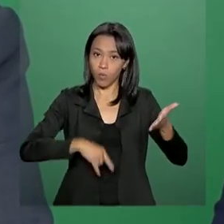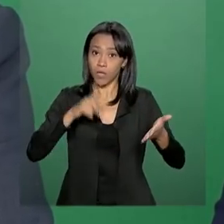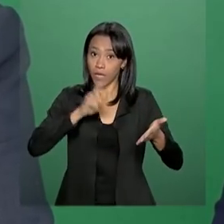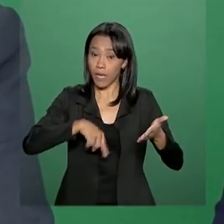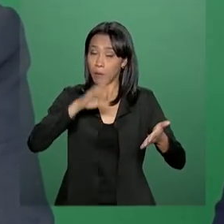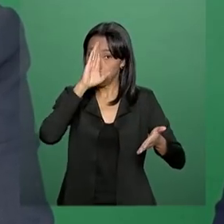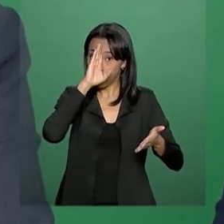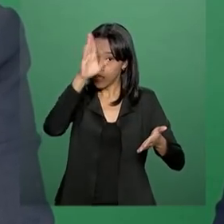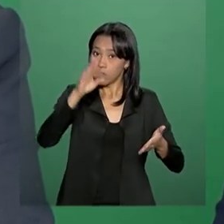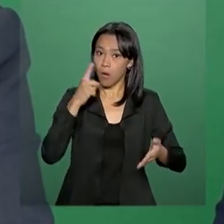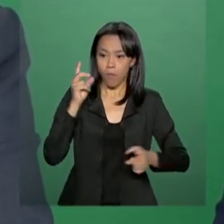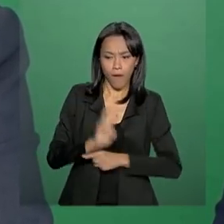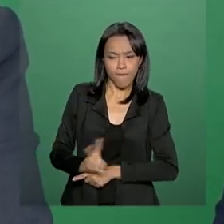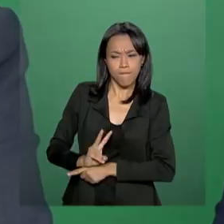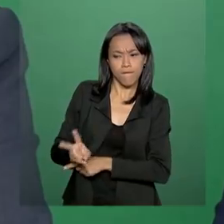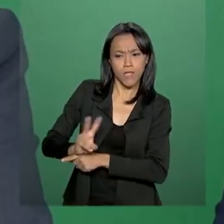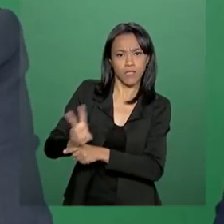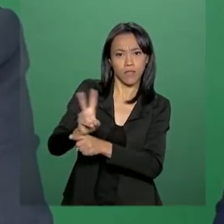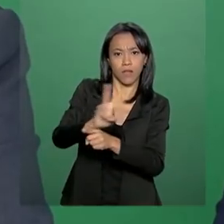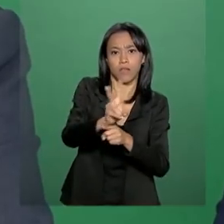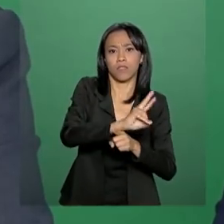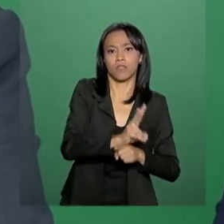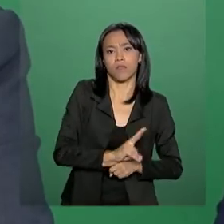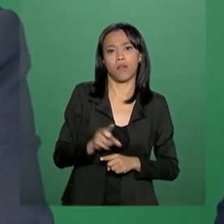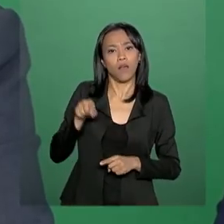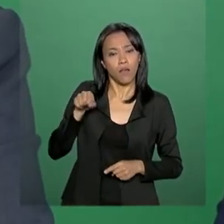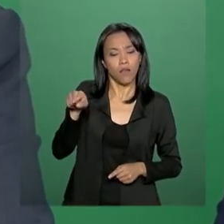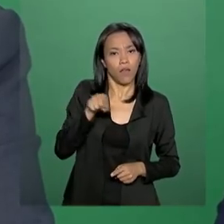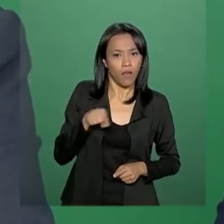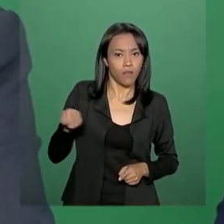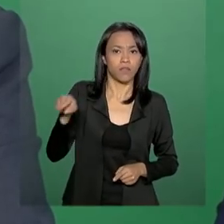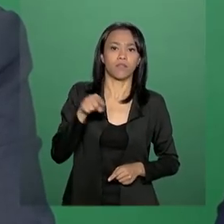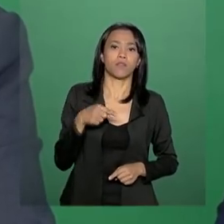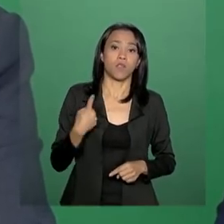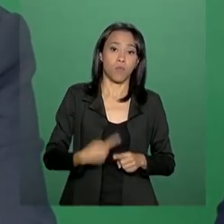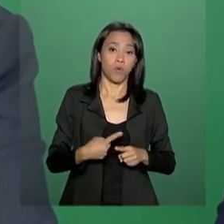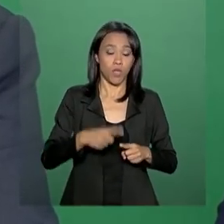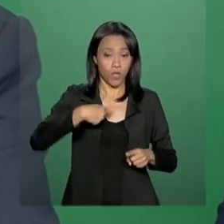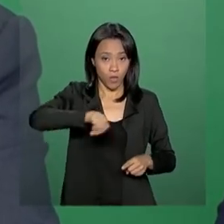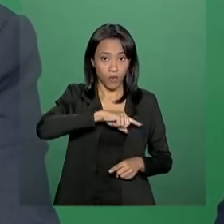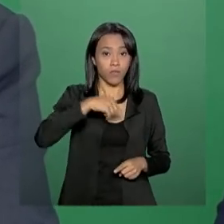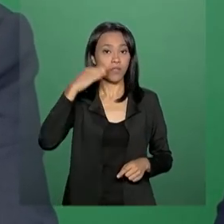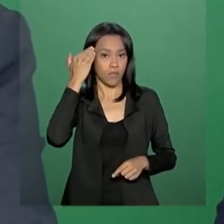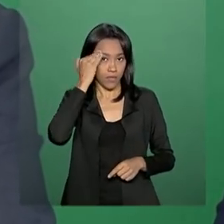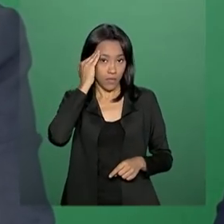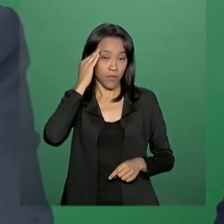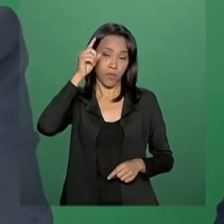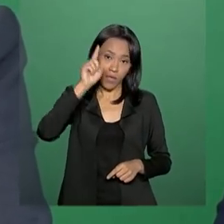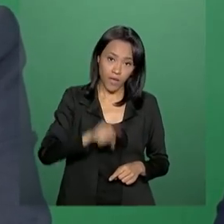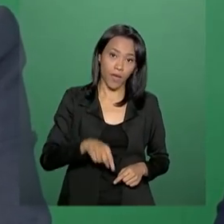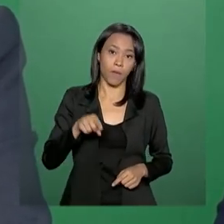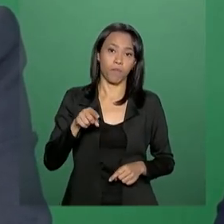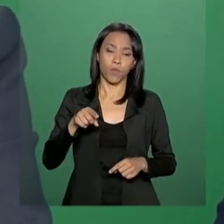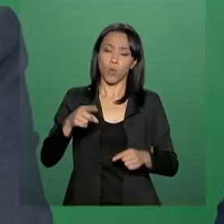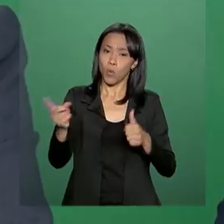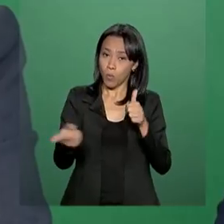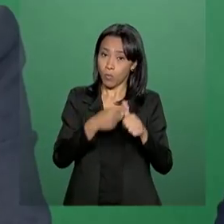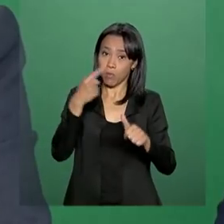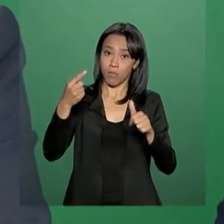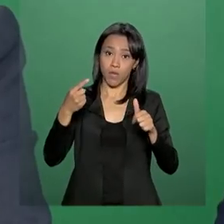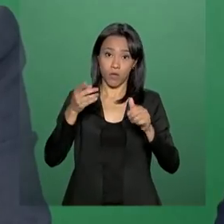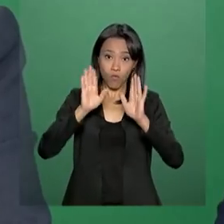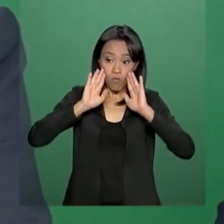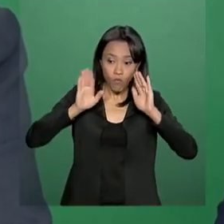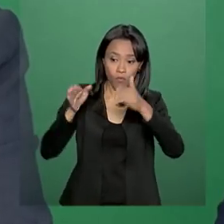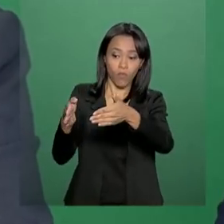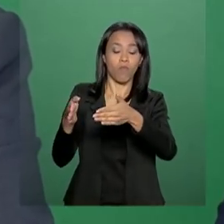que reforçasse a fiscalização, porque entendemos que essas são o foco inicial. Não